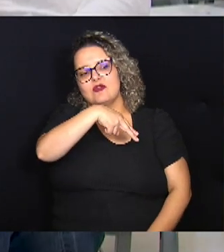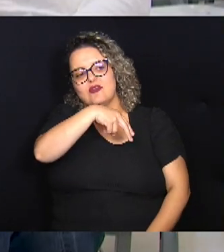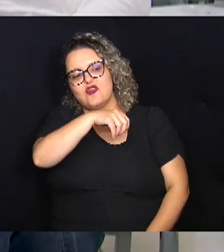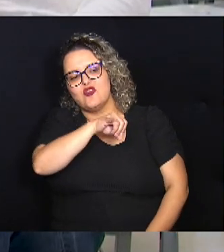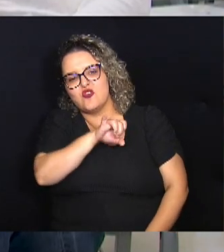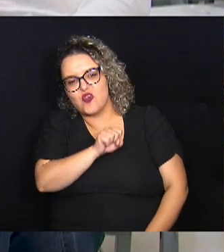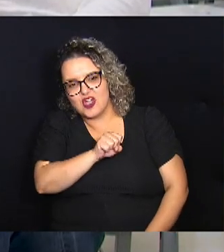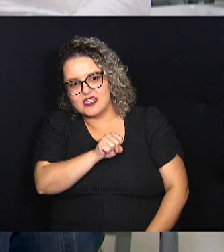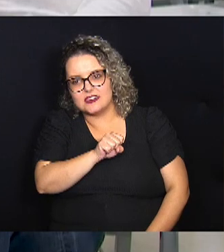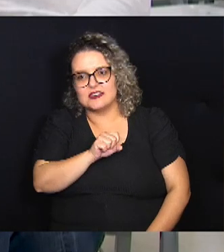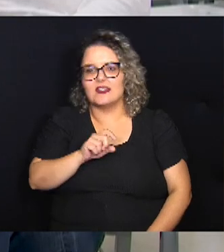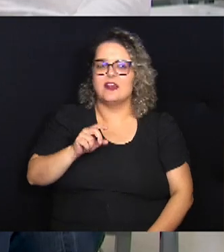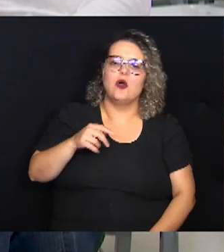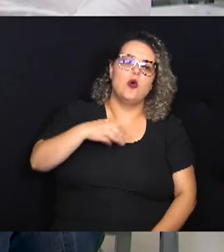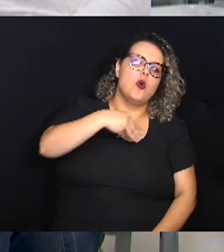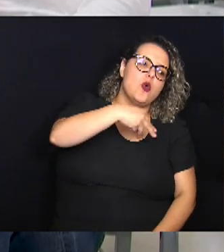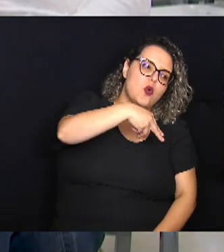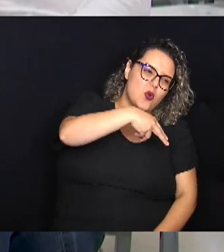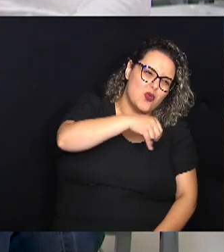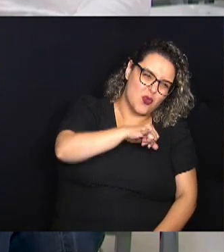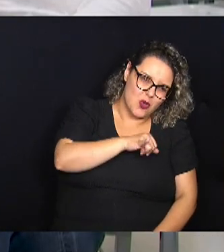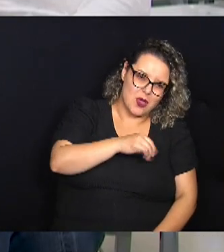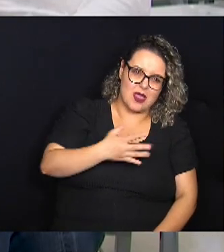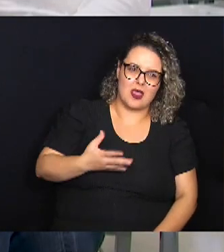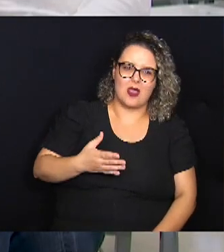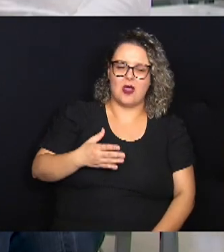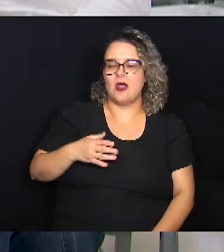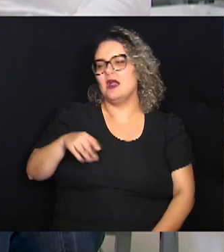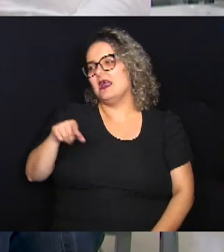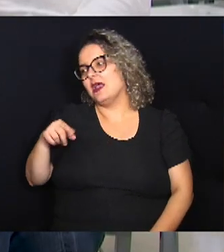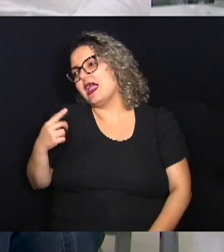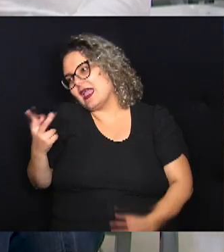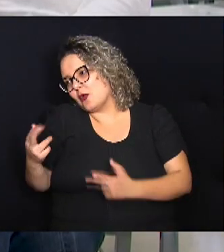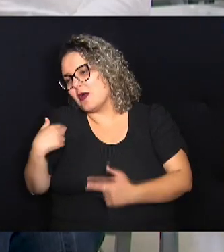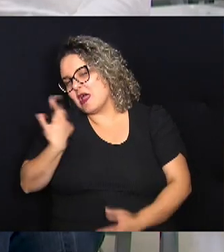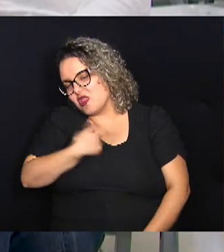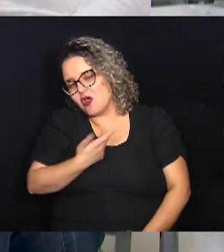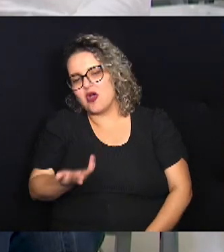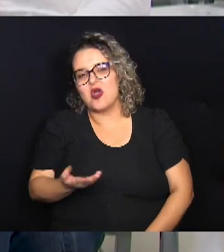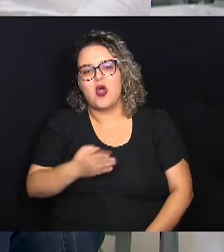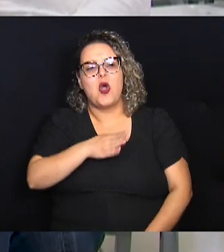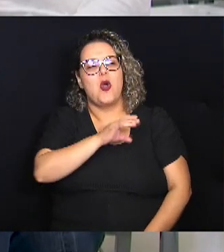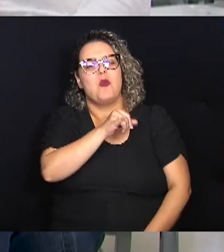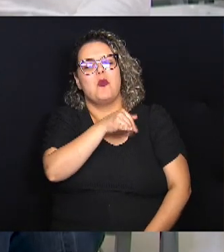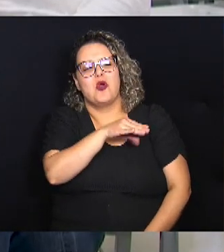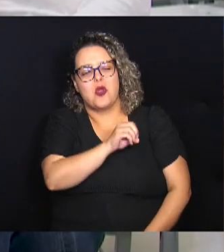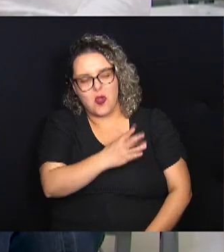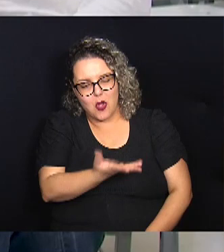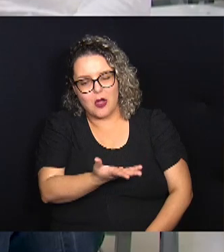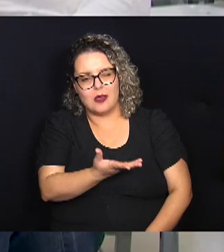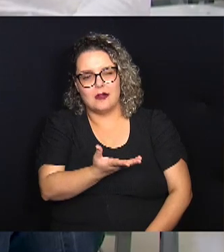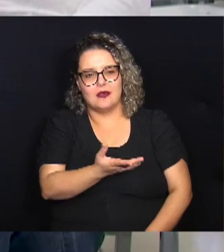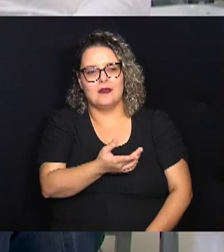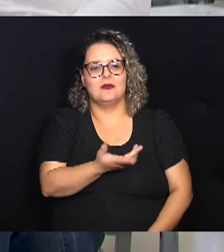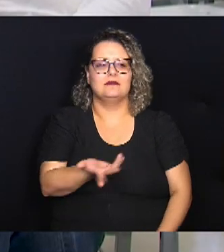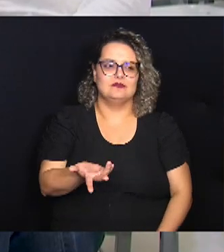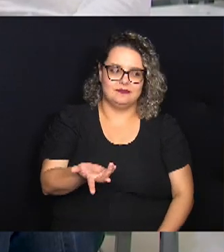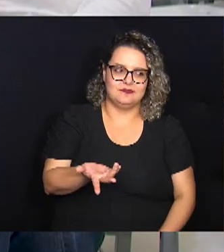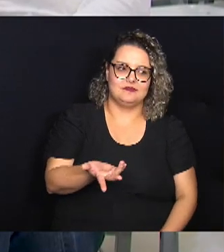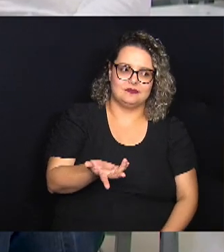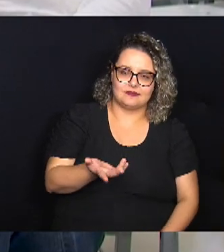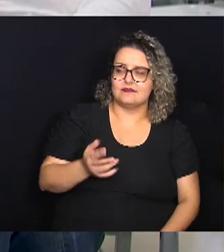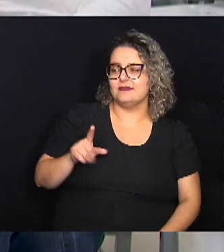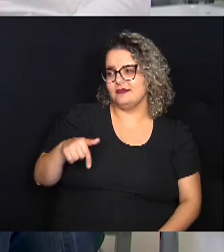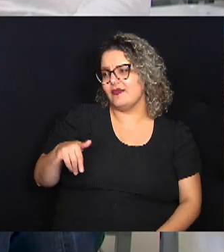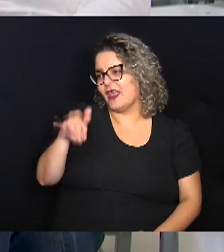igual a nós. Uhum. Ele é um coió, ele é um bobo. É o carioca. Olha só que bacana